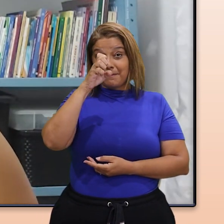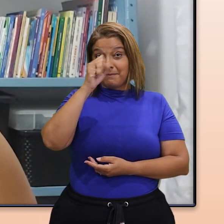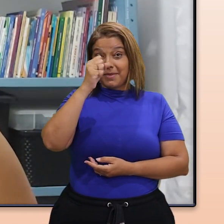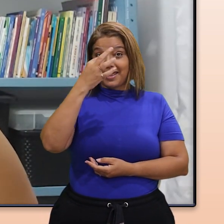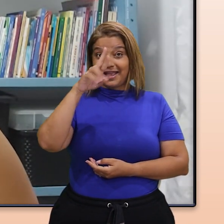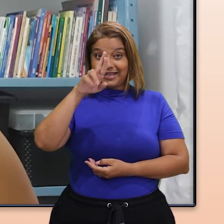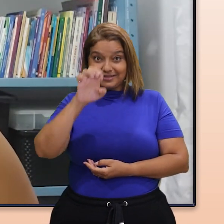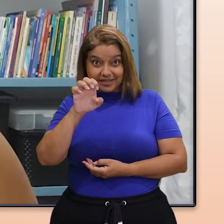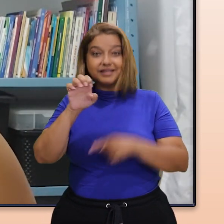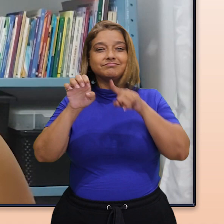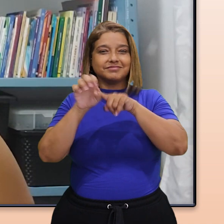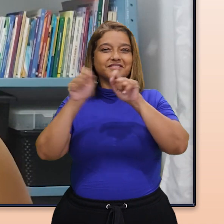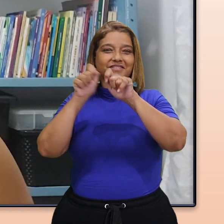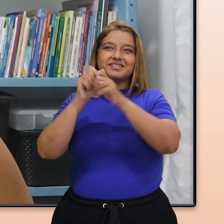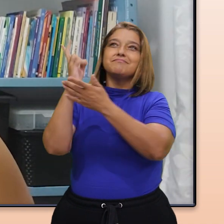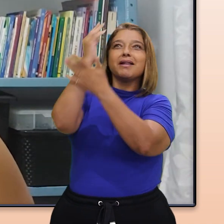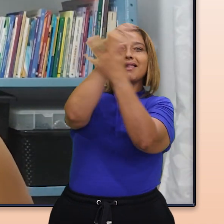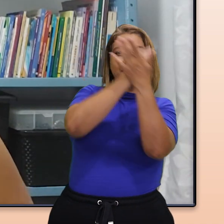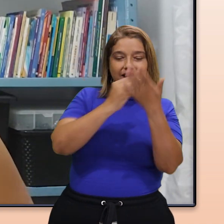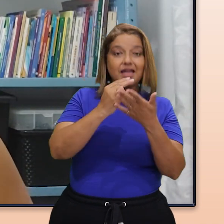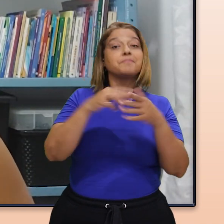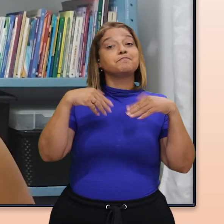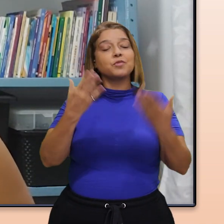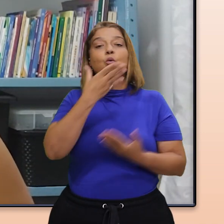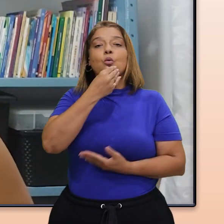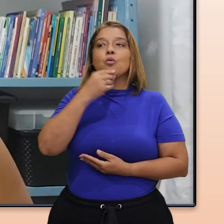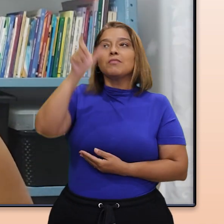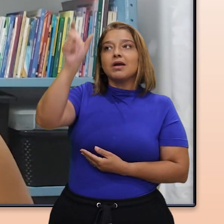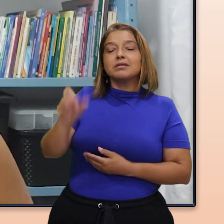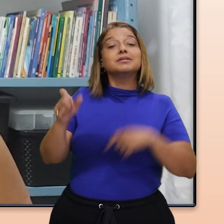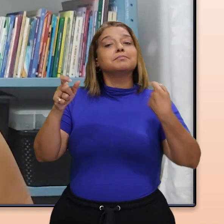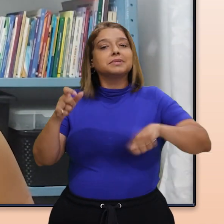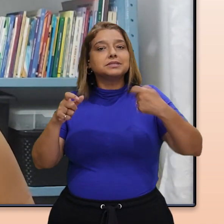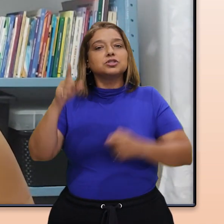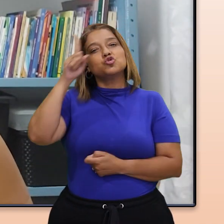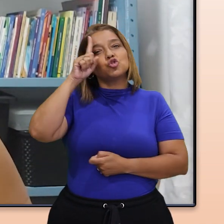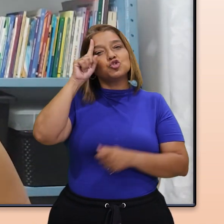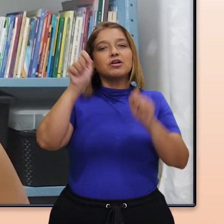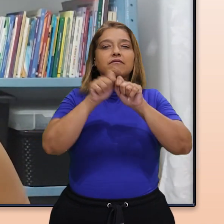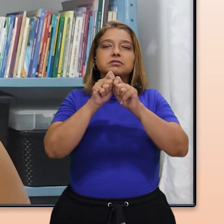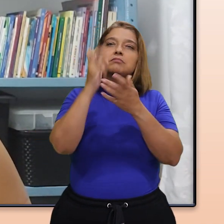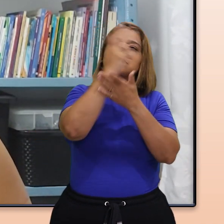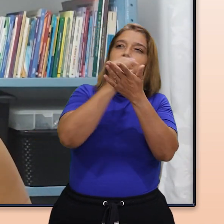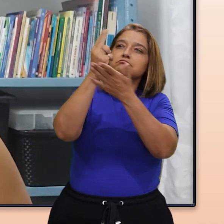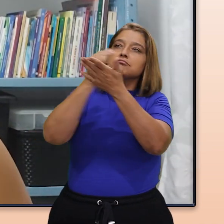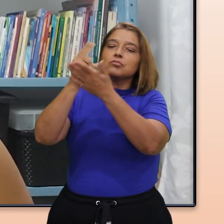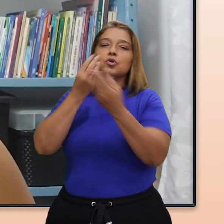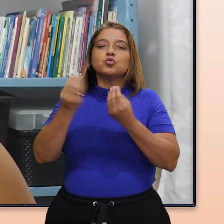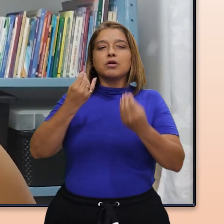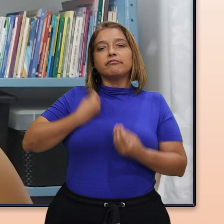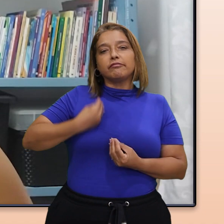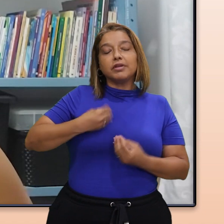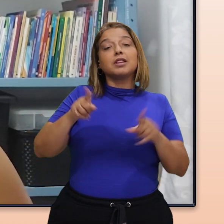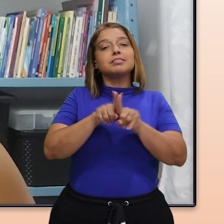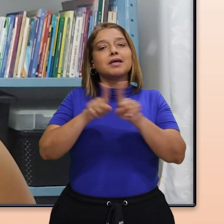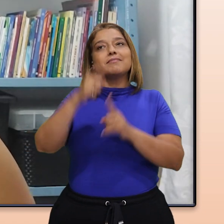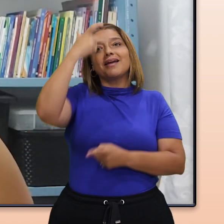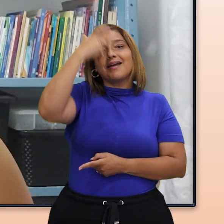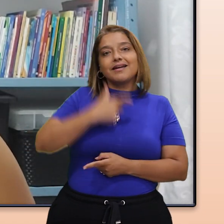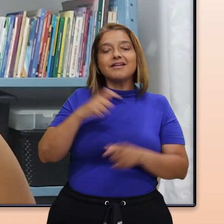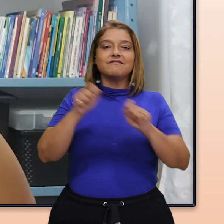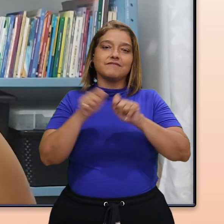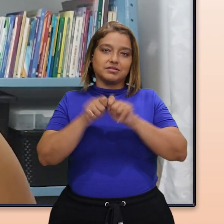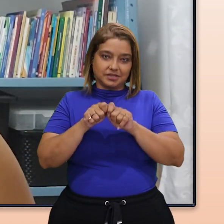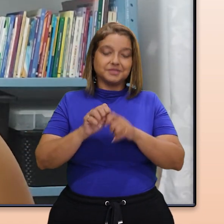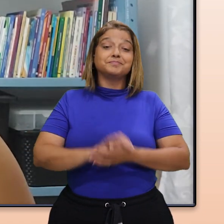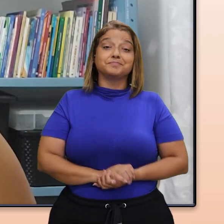essa necessidade de registrar o seu cotidiano, de se registrar, de se colocar. Não se tem